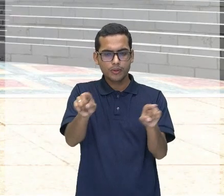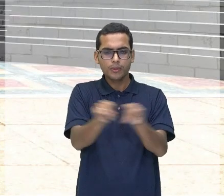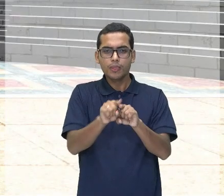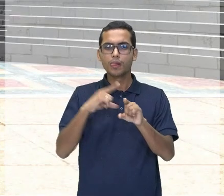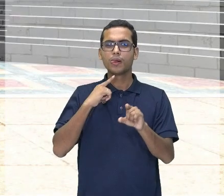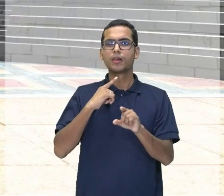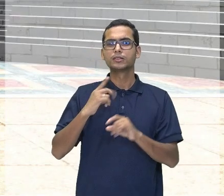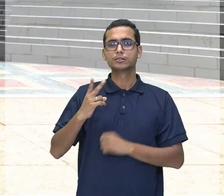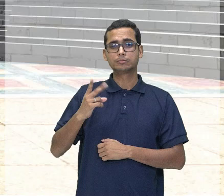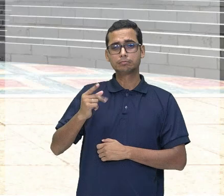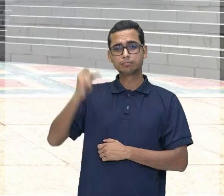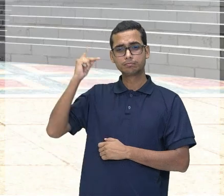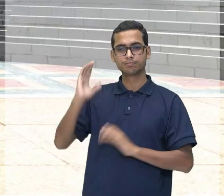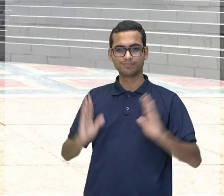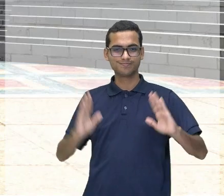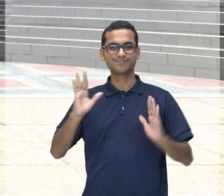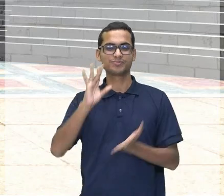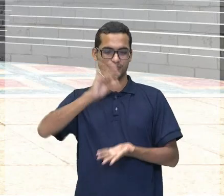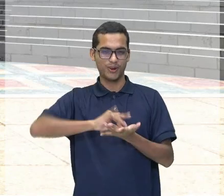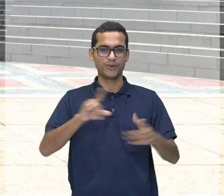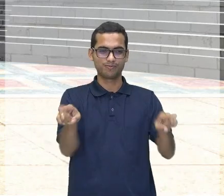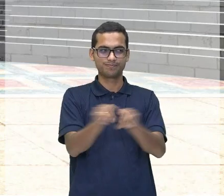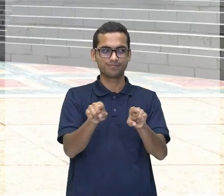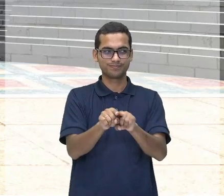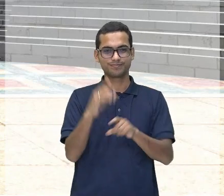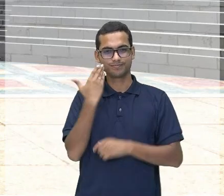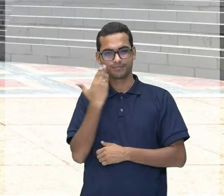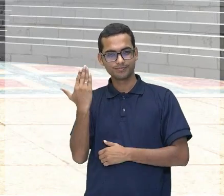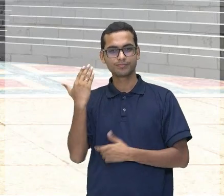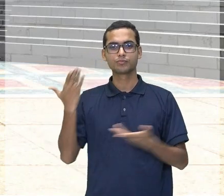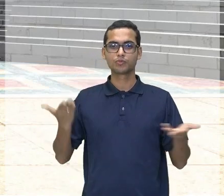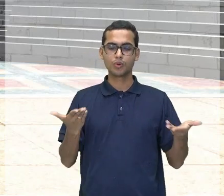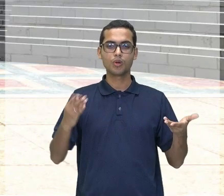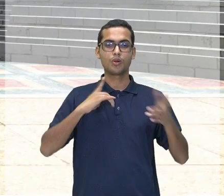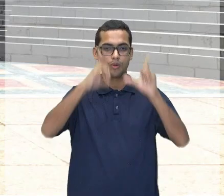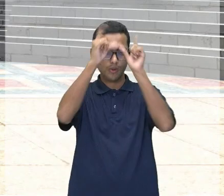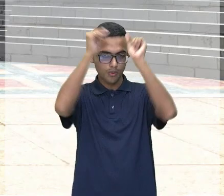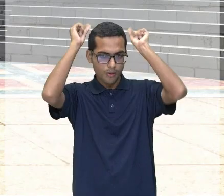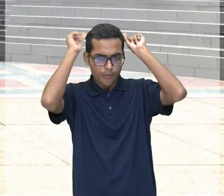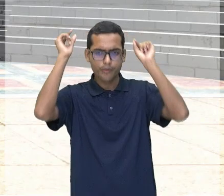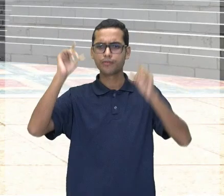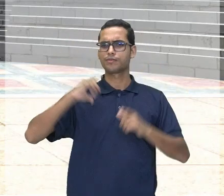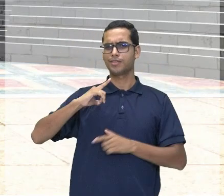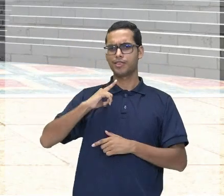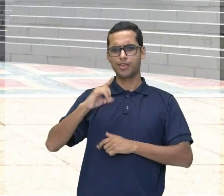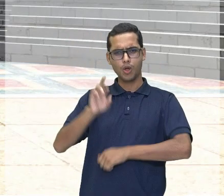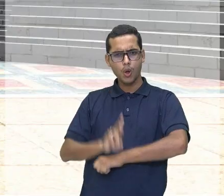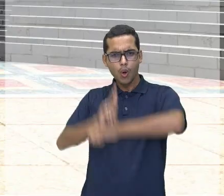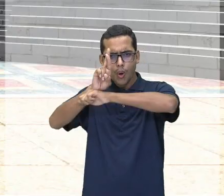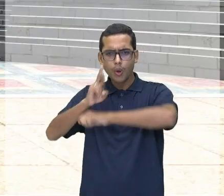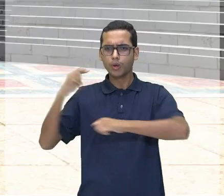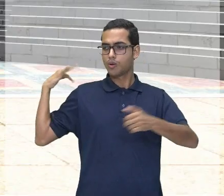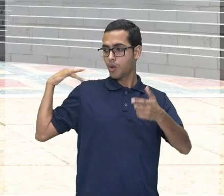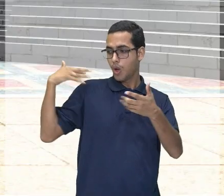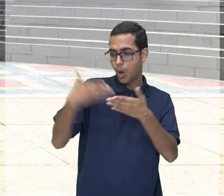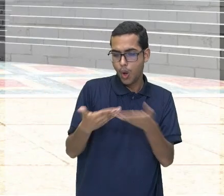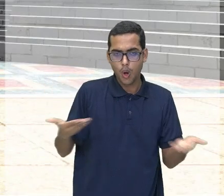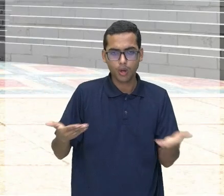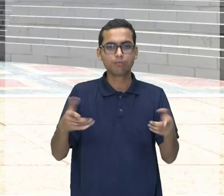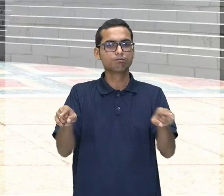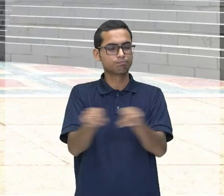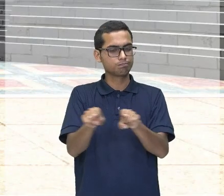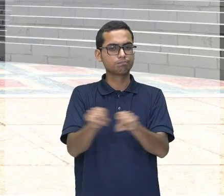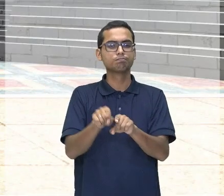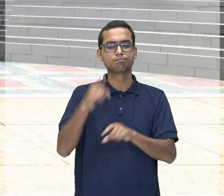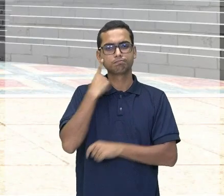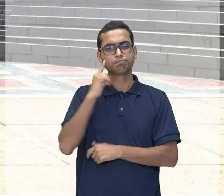época, resistiram ao tempo e são utilizados até hoje, né? Então, os gregos tinham esses recursos e até hoje esses recursos ainda acontecem,